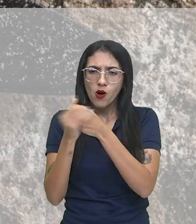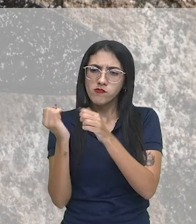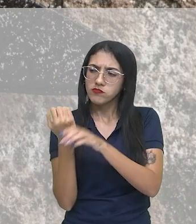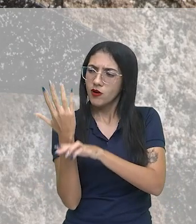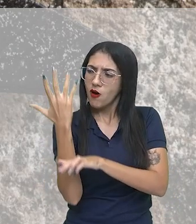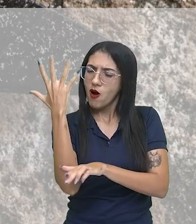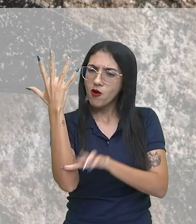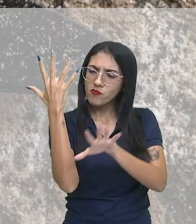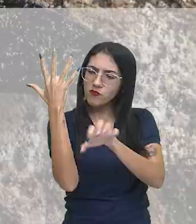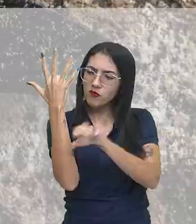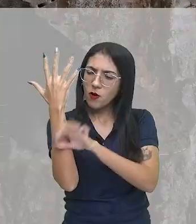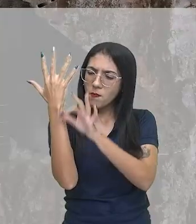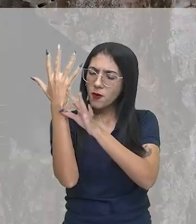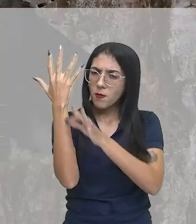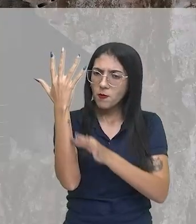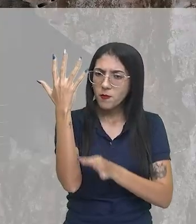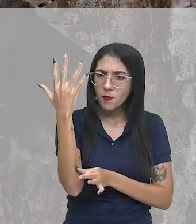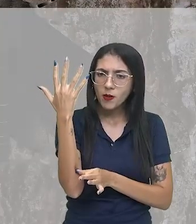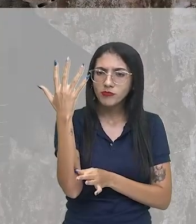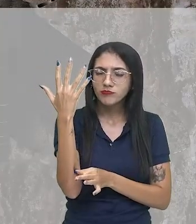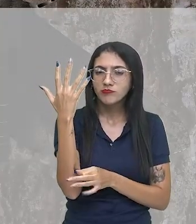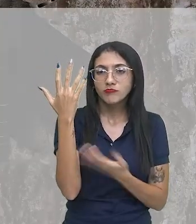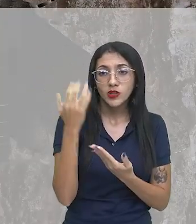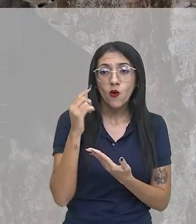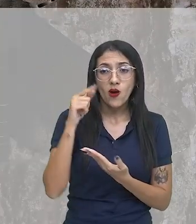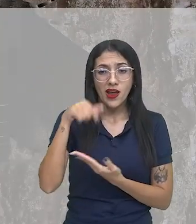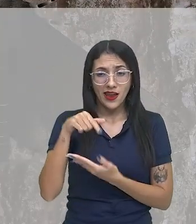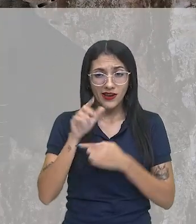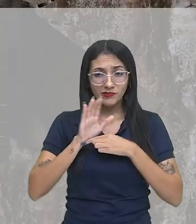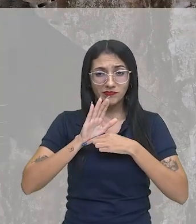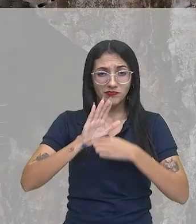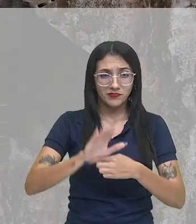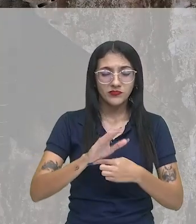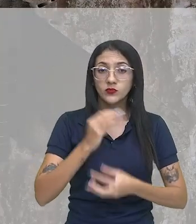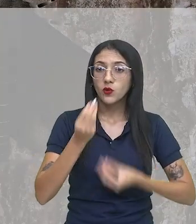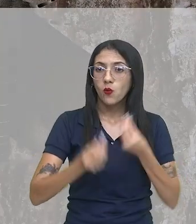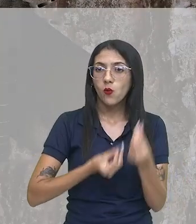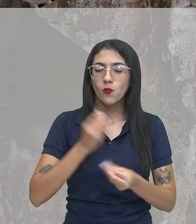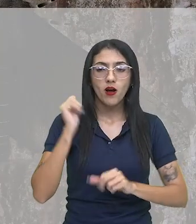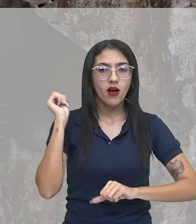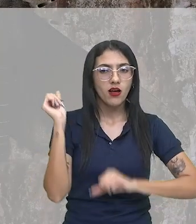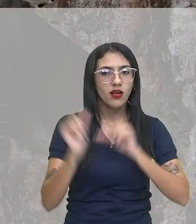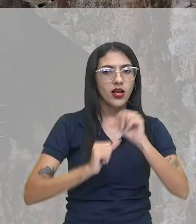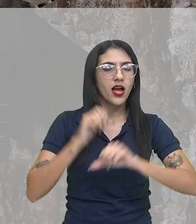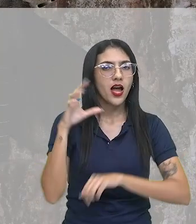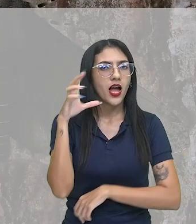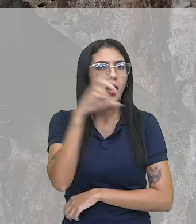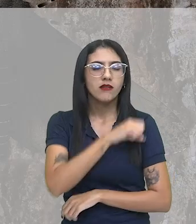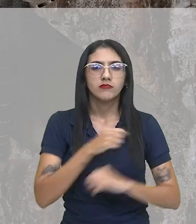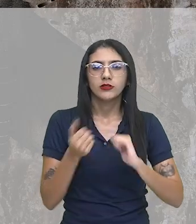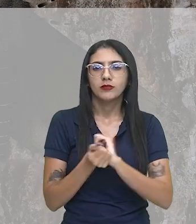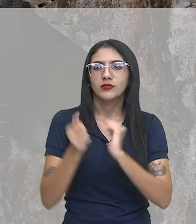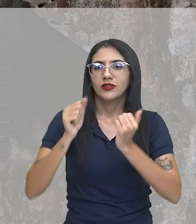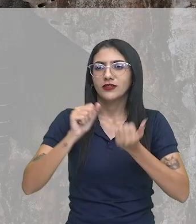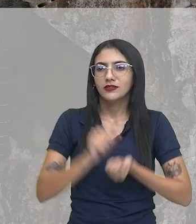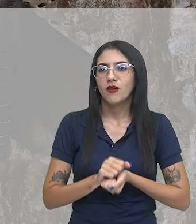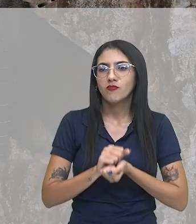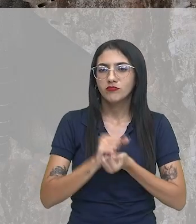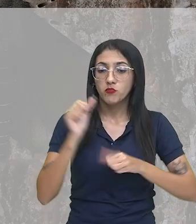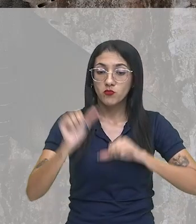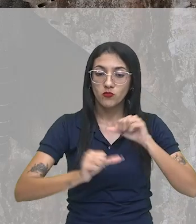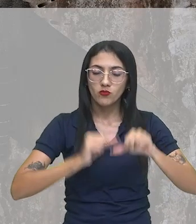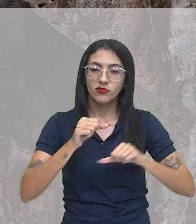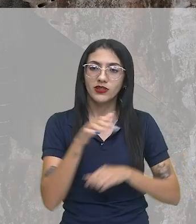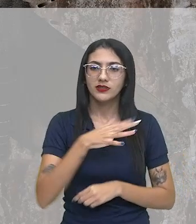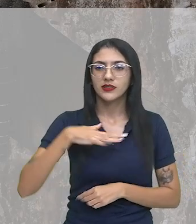pelas emissões industriais. Este exemplo destaca a rápida adaptação das populações à mudança ambiental